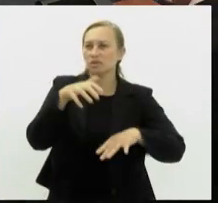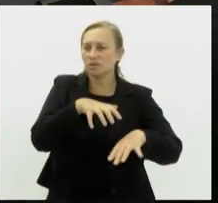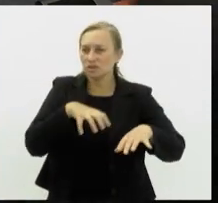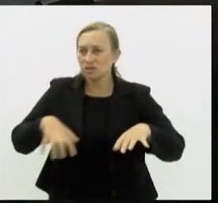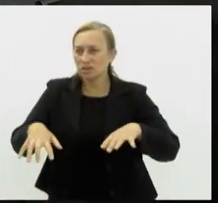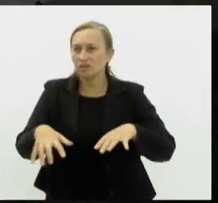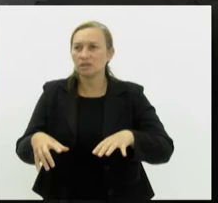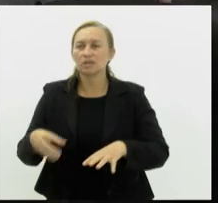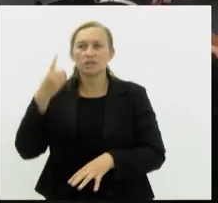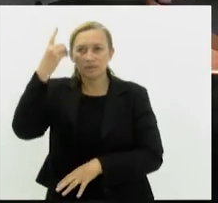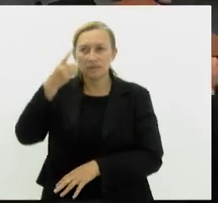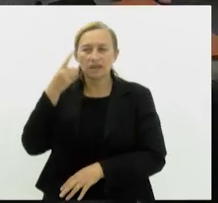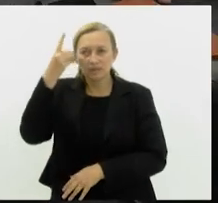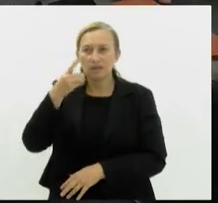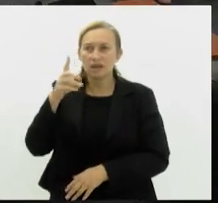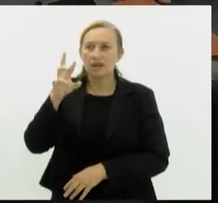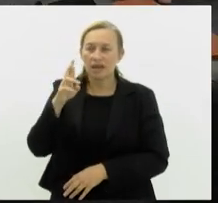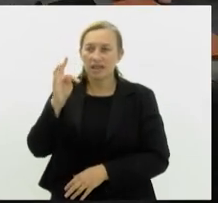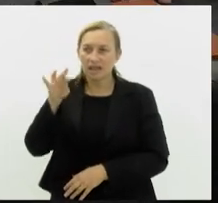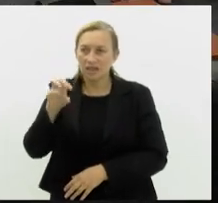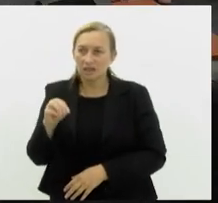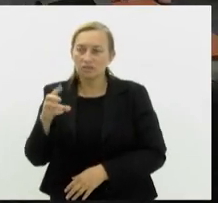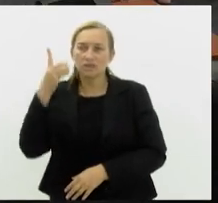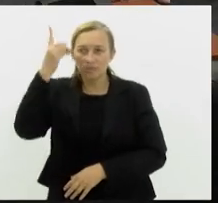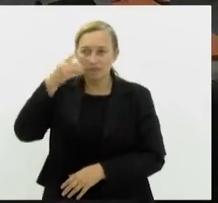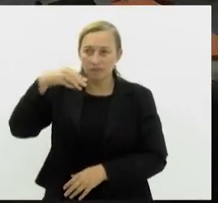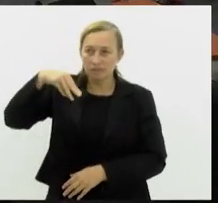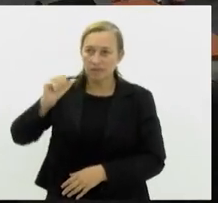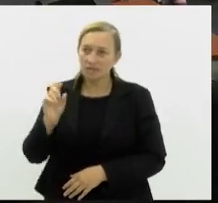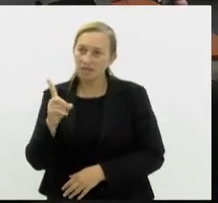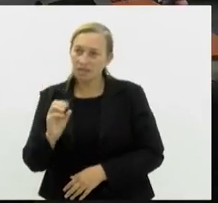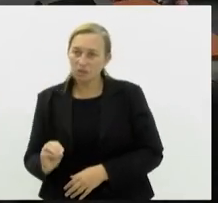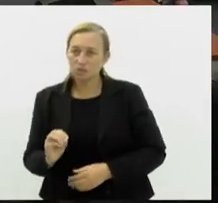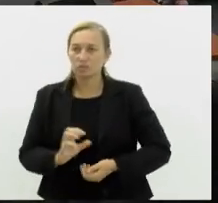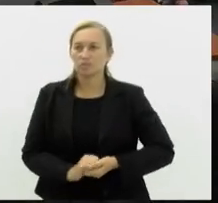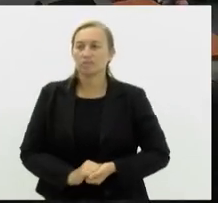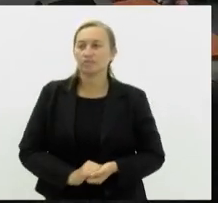Machado. Deputado Carlos Macedo.